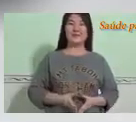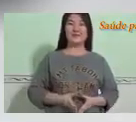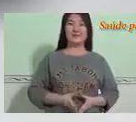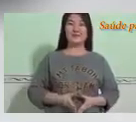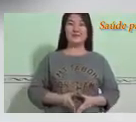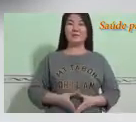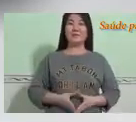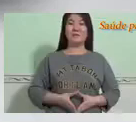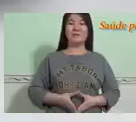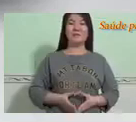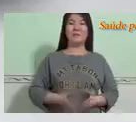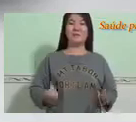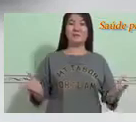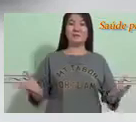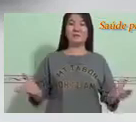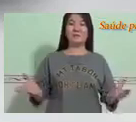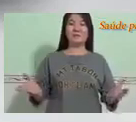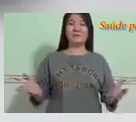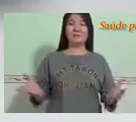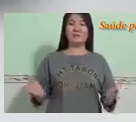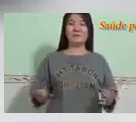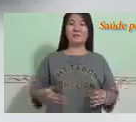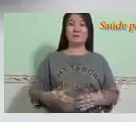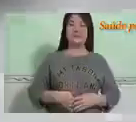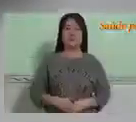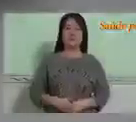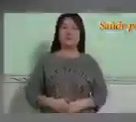de infecções.